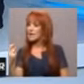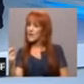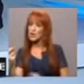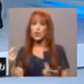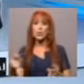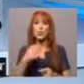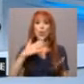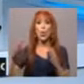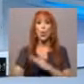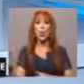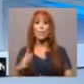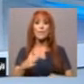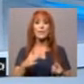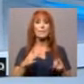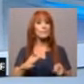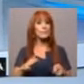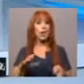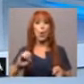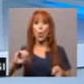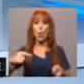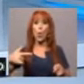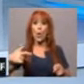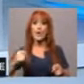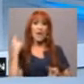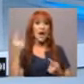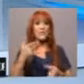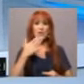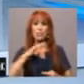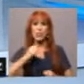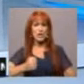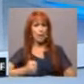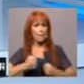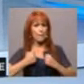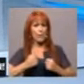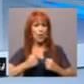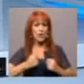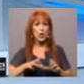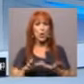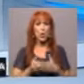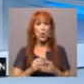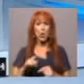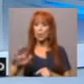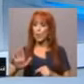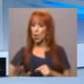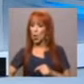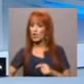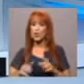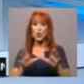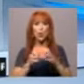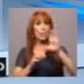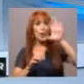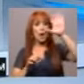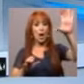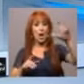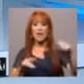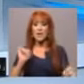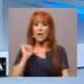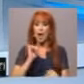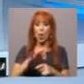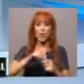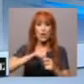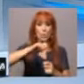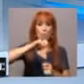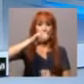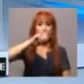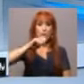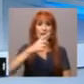O vento a soprar do quadrante oeste, por vezes moderada forte, quer no grupo oriental, quer no grupo ocidental. E as ondas também de noroeste,